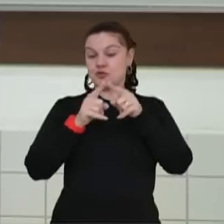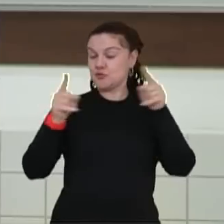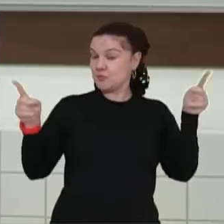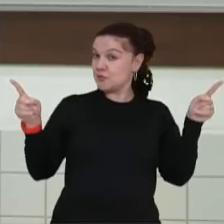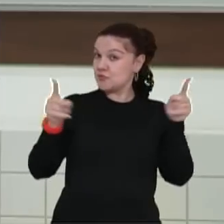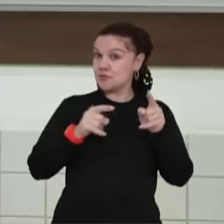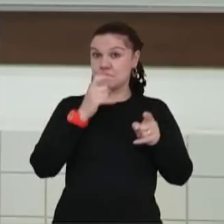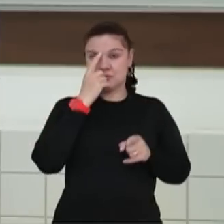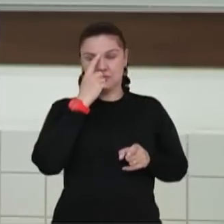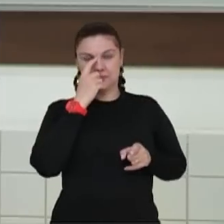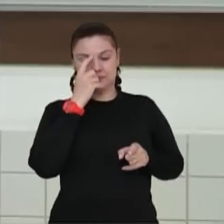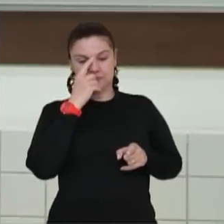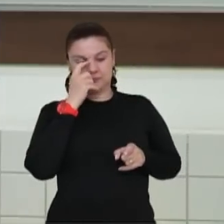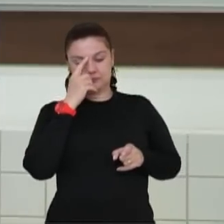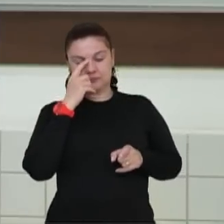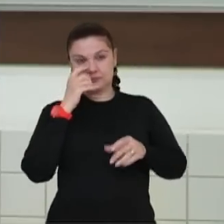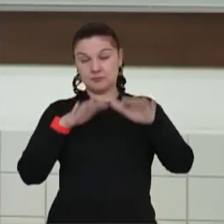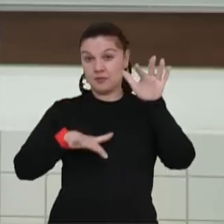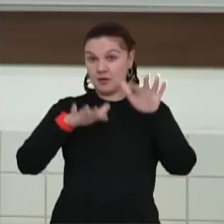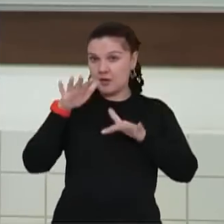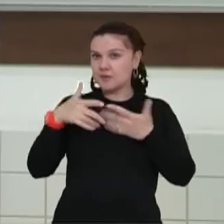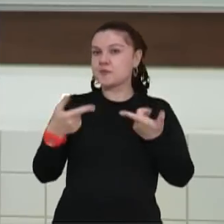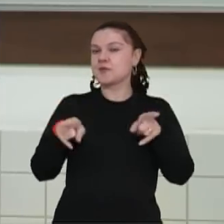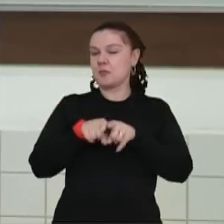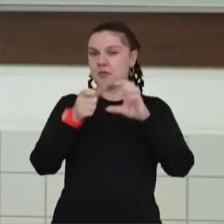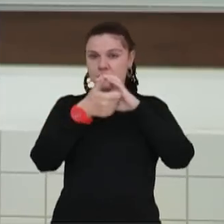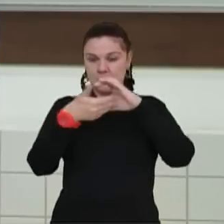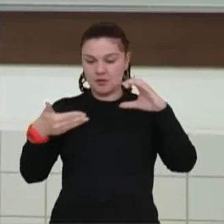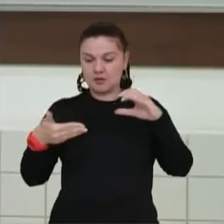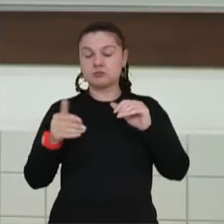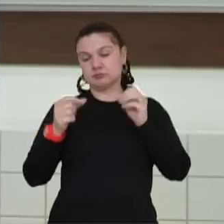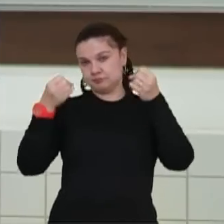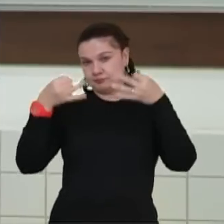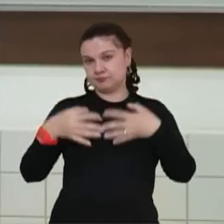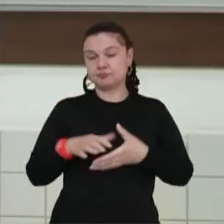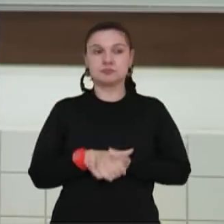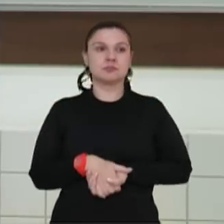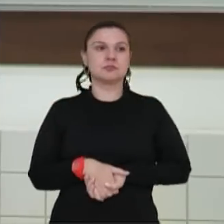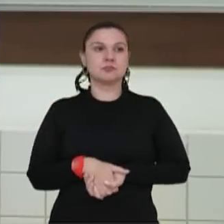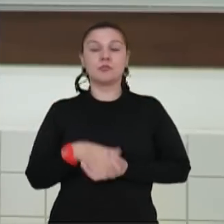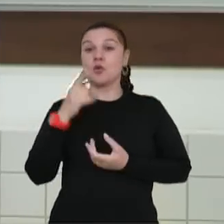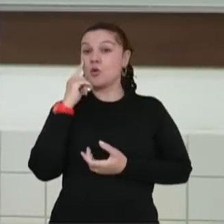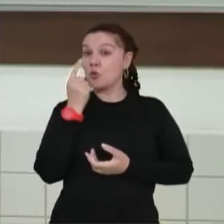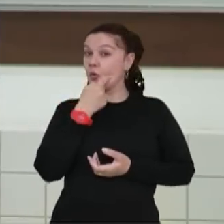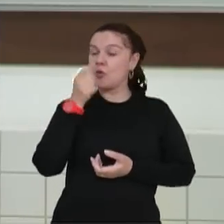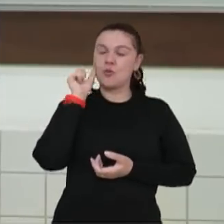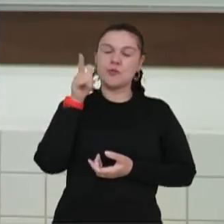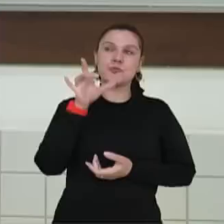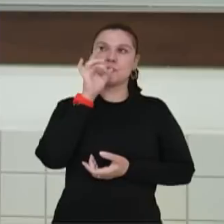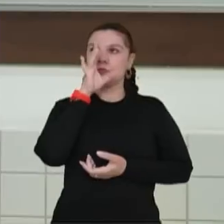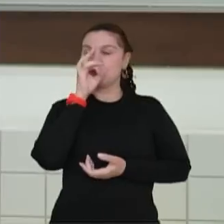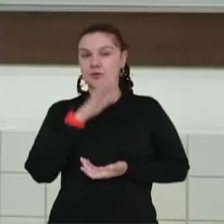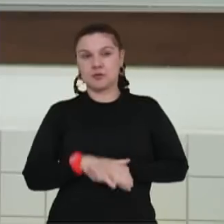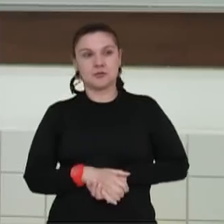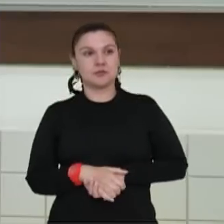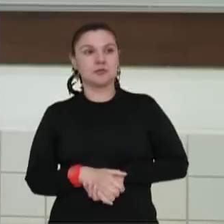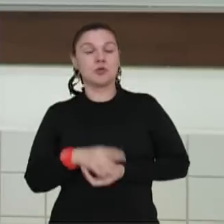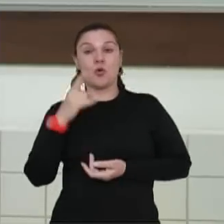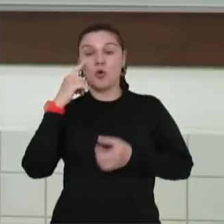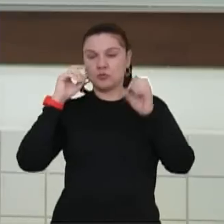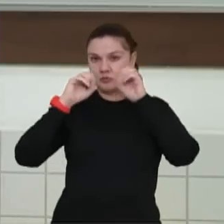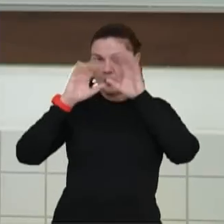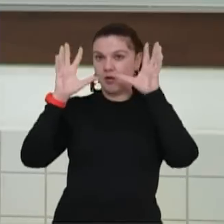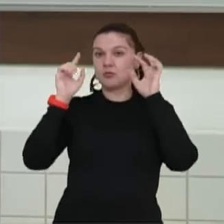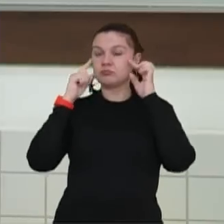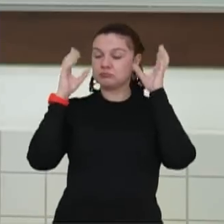medidas, ou às vezes vai ser na forma de características relatadas mesmo, né? Olho azul, olho verde, olho escuro e assim